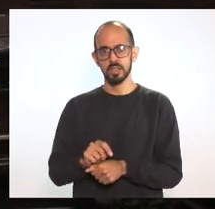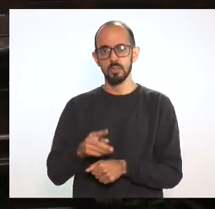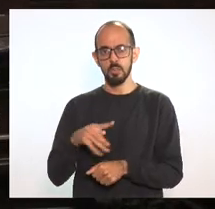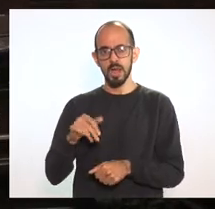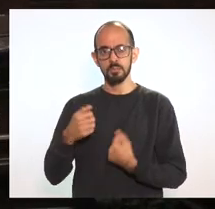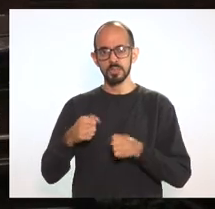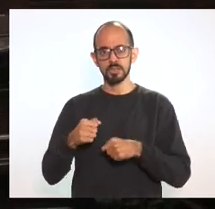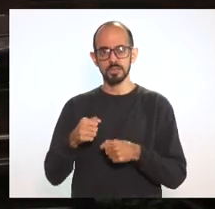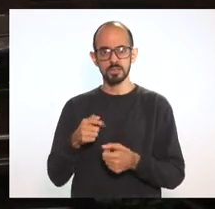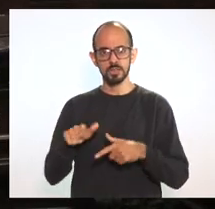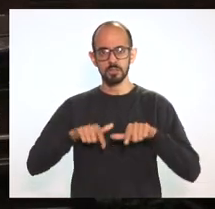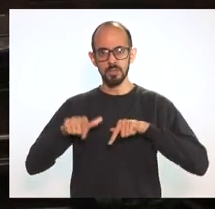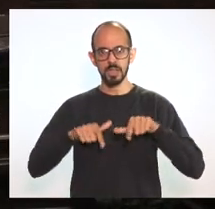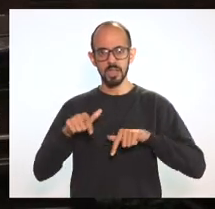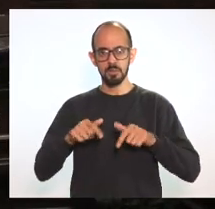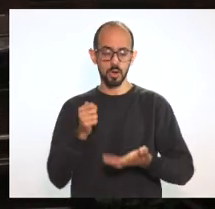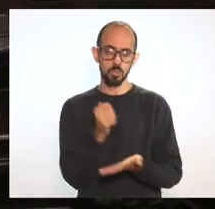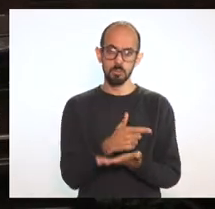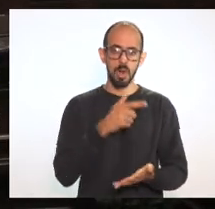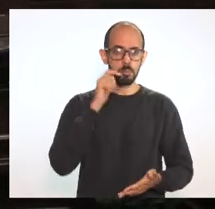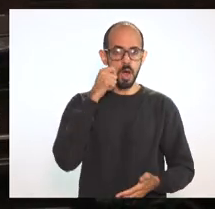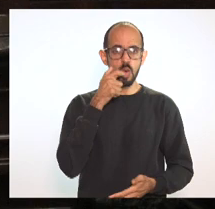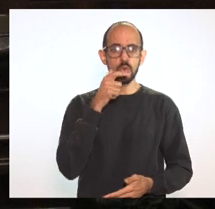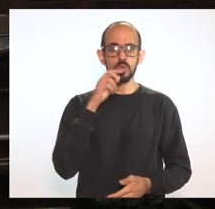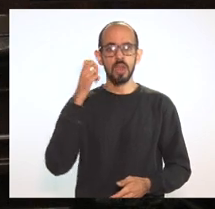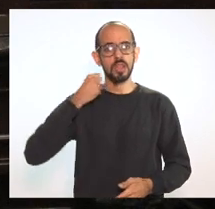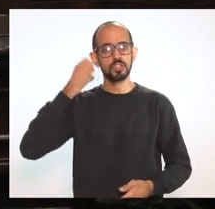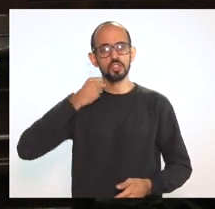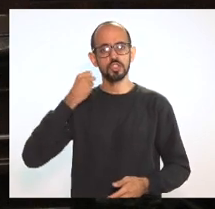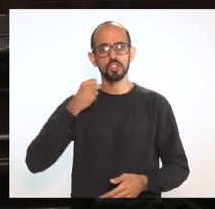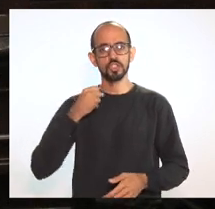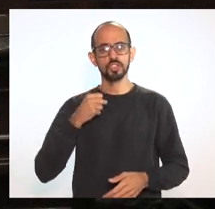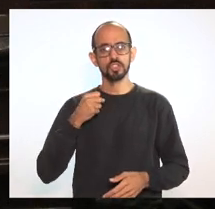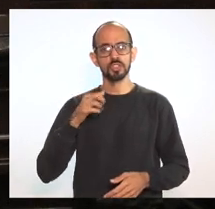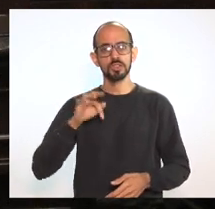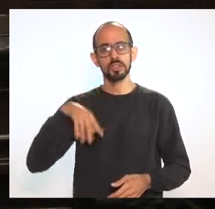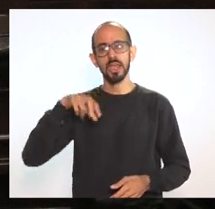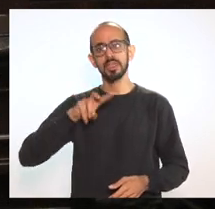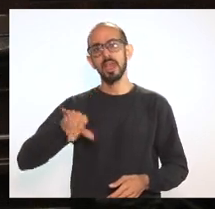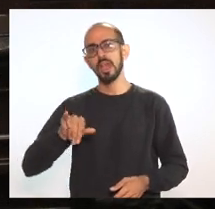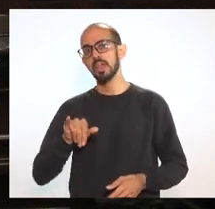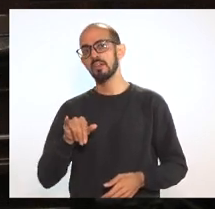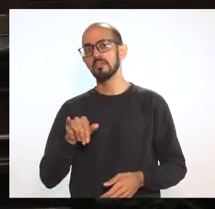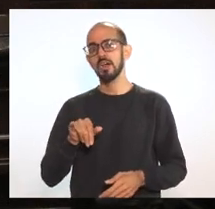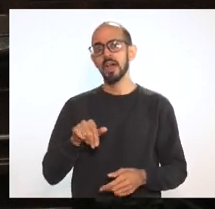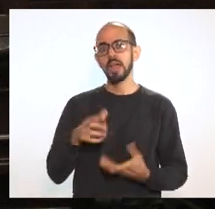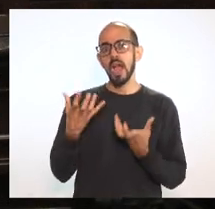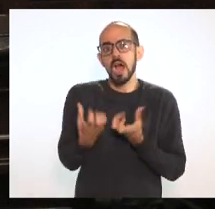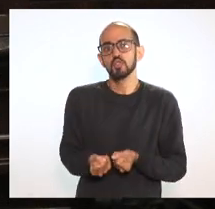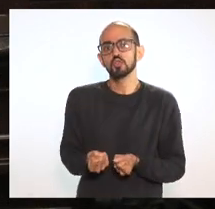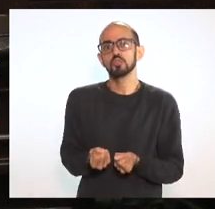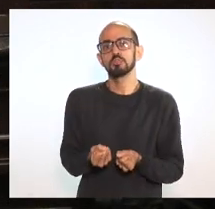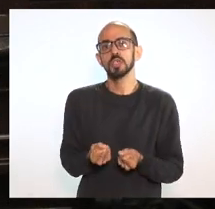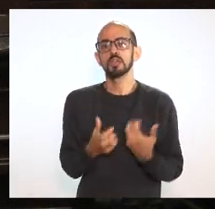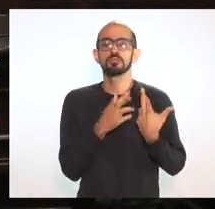o pão todo dia para casa? Quem vai sustentar? Quem vai assumir essa